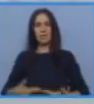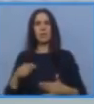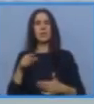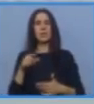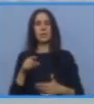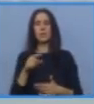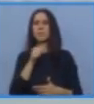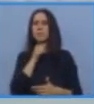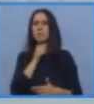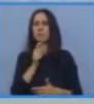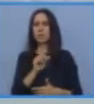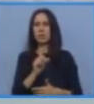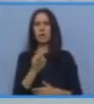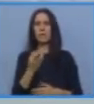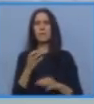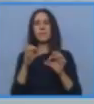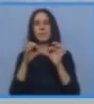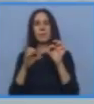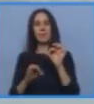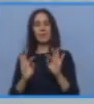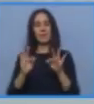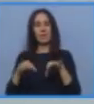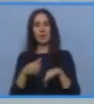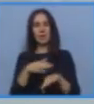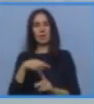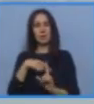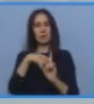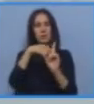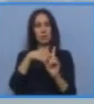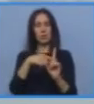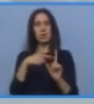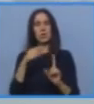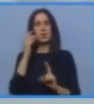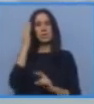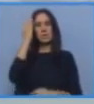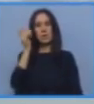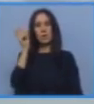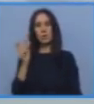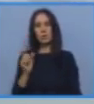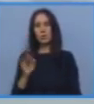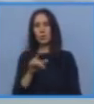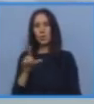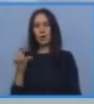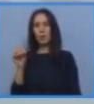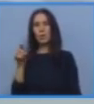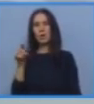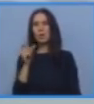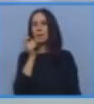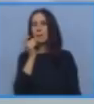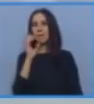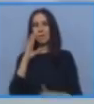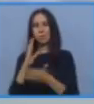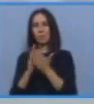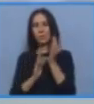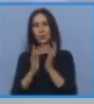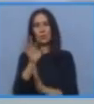é indiferente que nas palavras finais da cruz, em São João escolha como palavras finais de